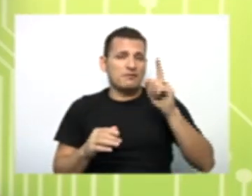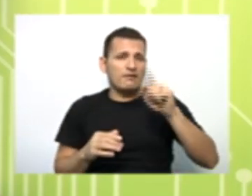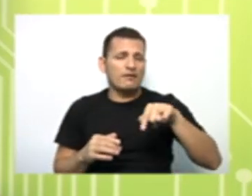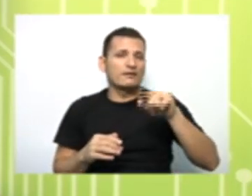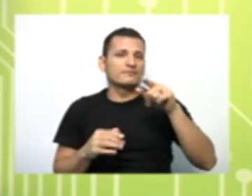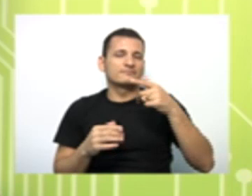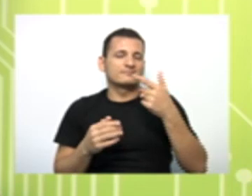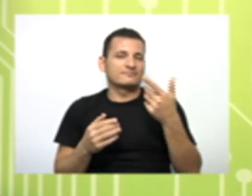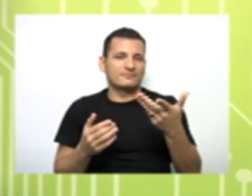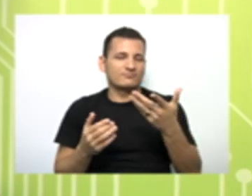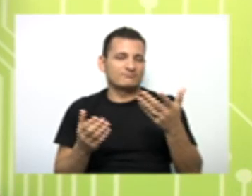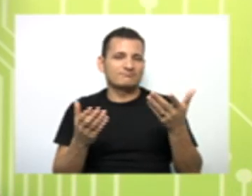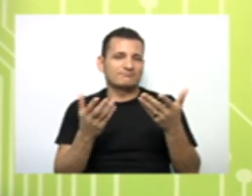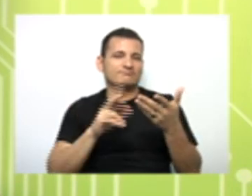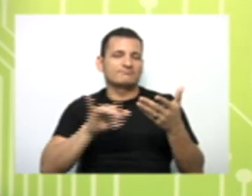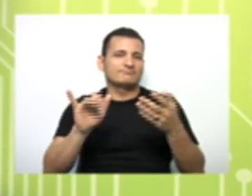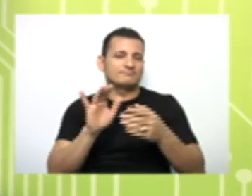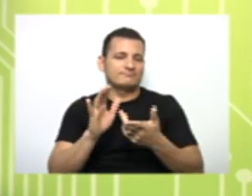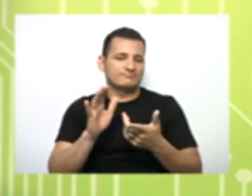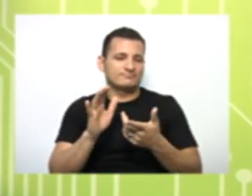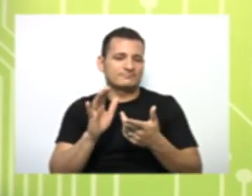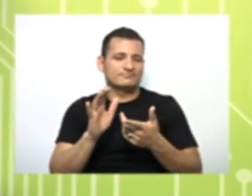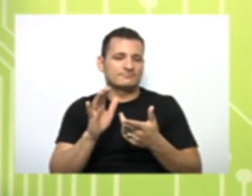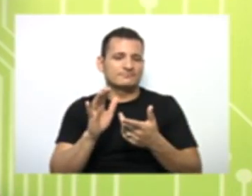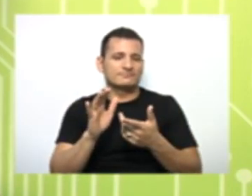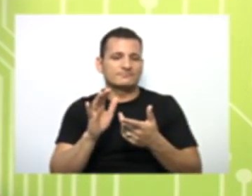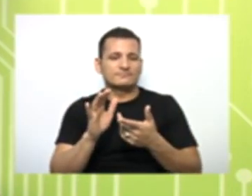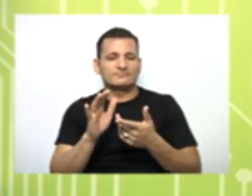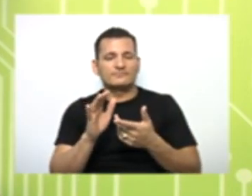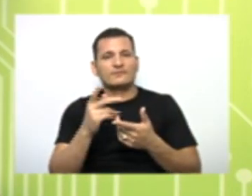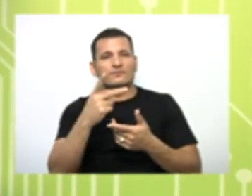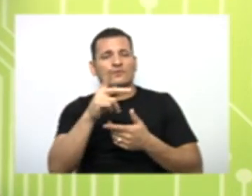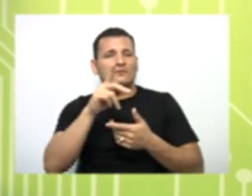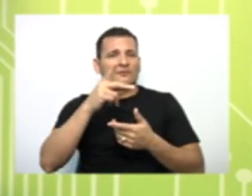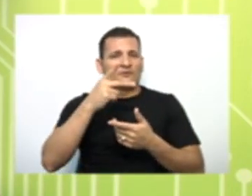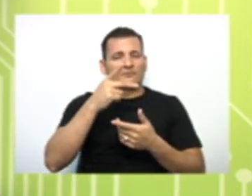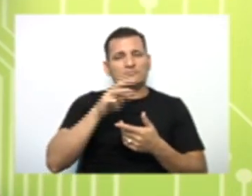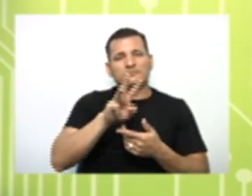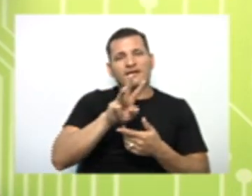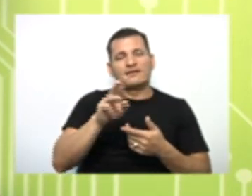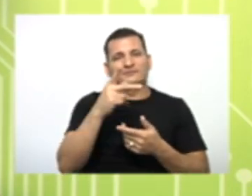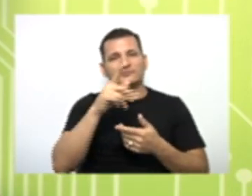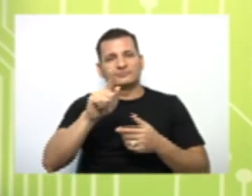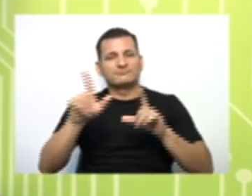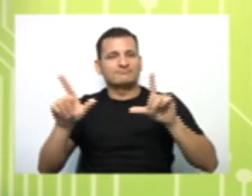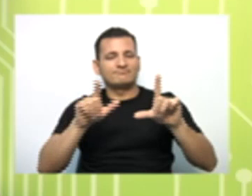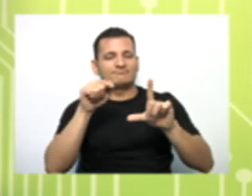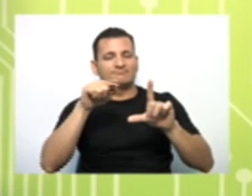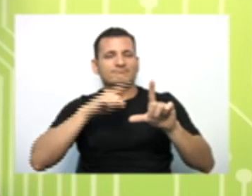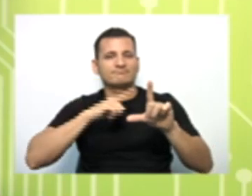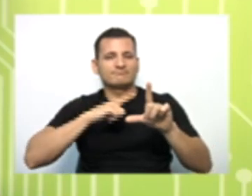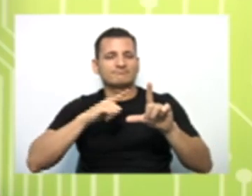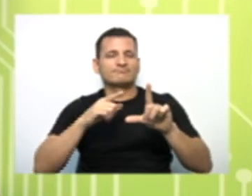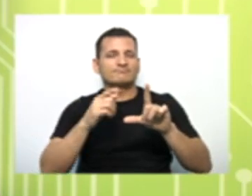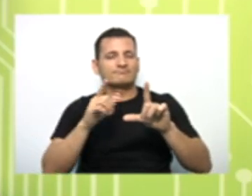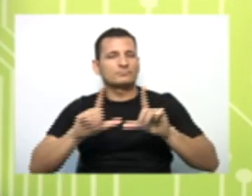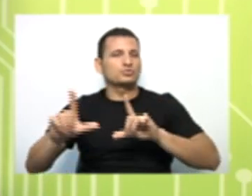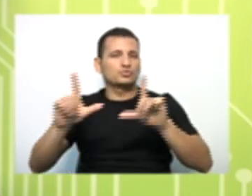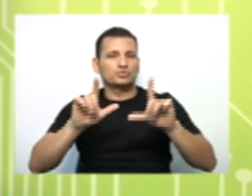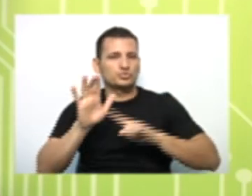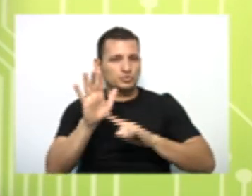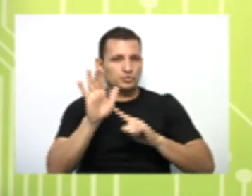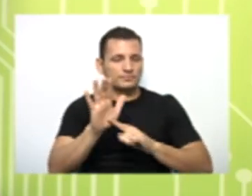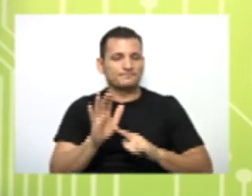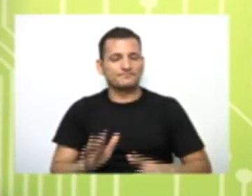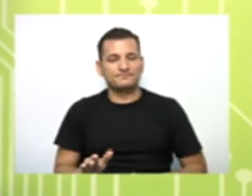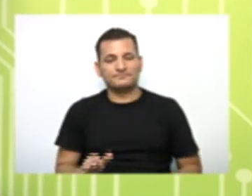isso aí, gente, que vai trazer para que a sua página funcione, para que a sua página vá ao ar. Então, vamos